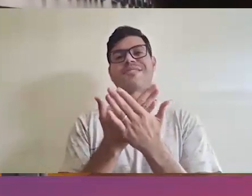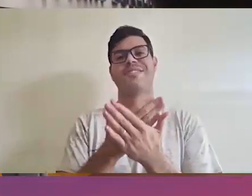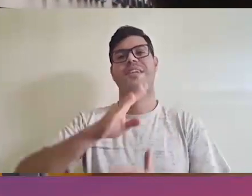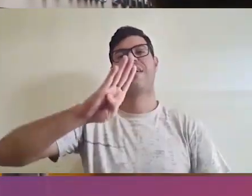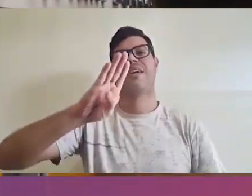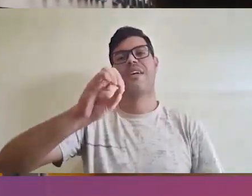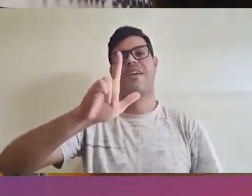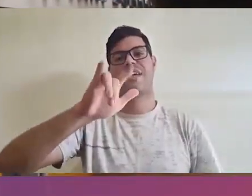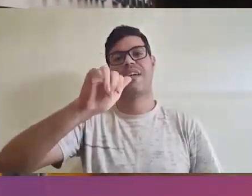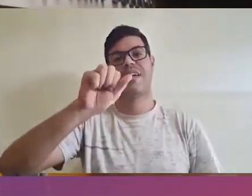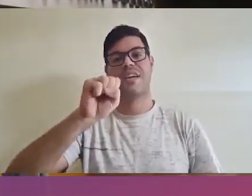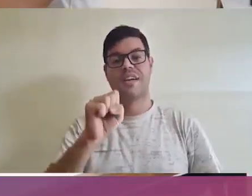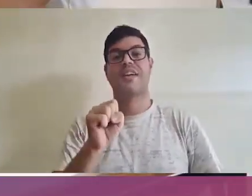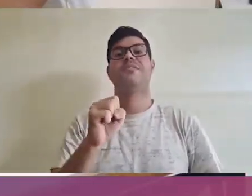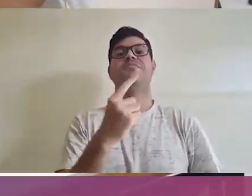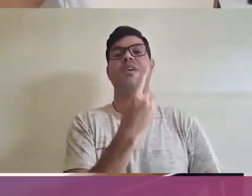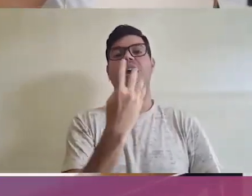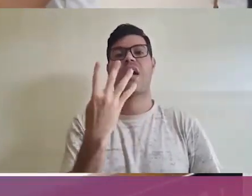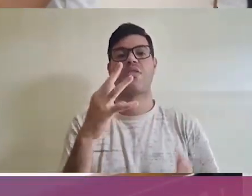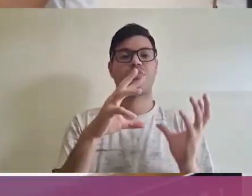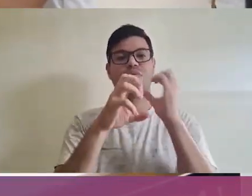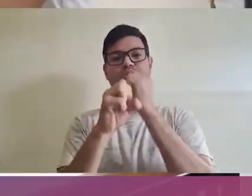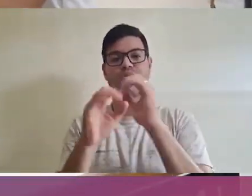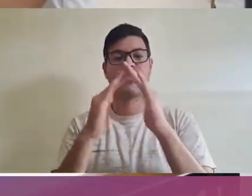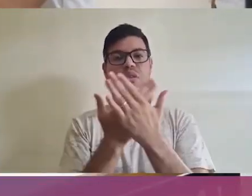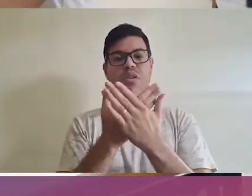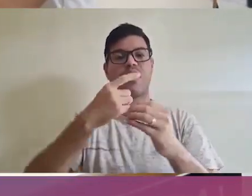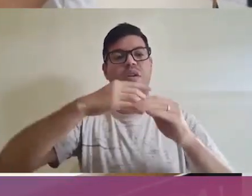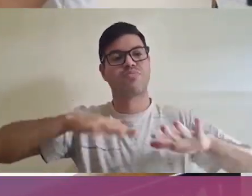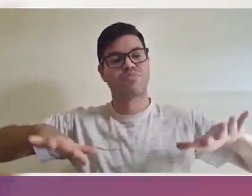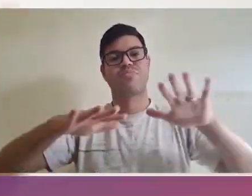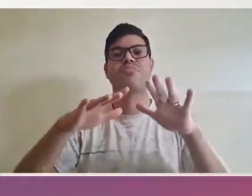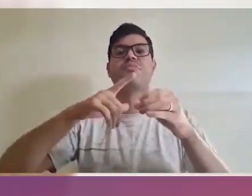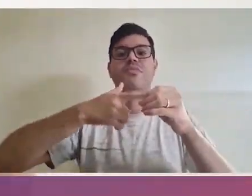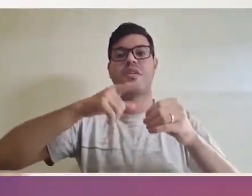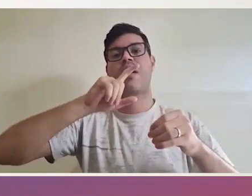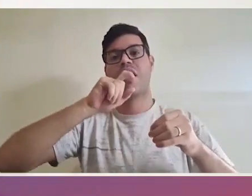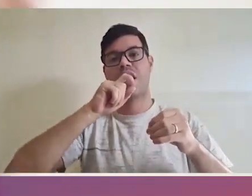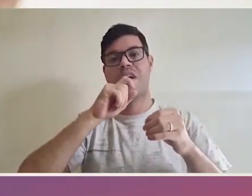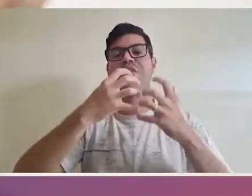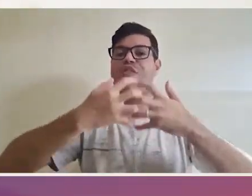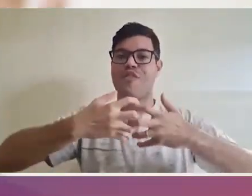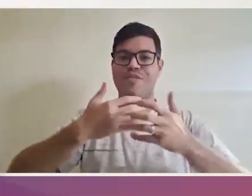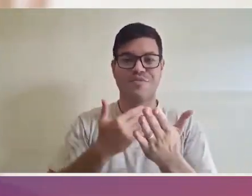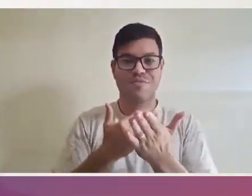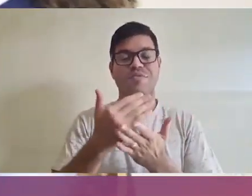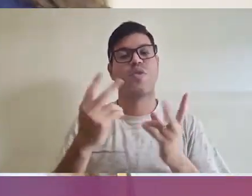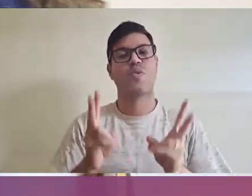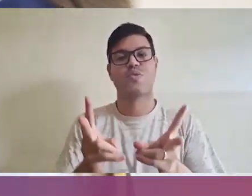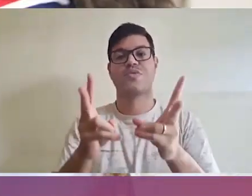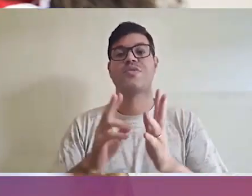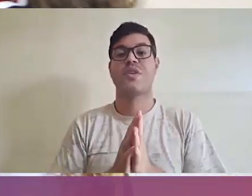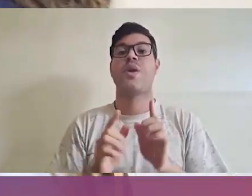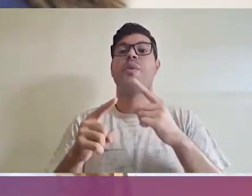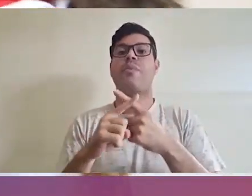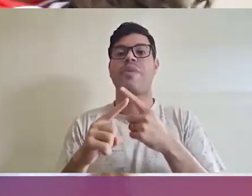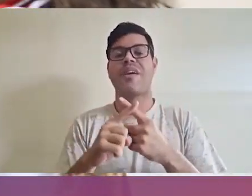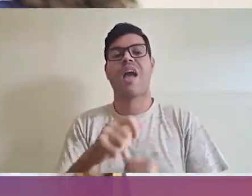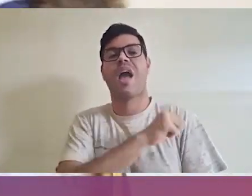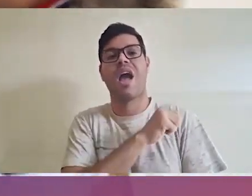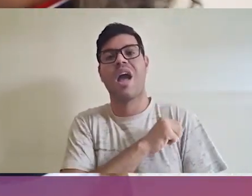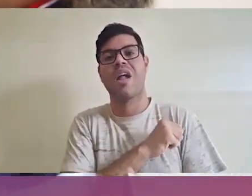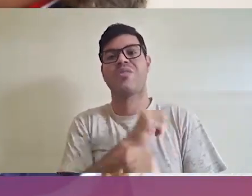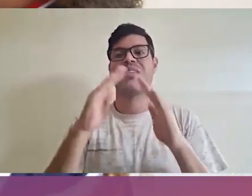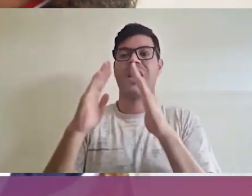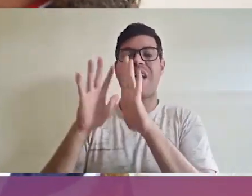A EMEI Carlos Giovanni Bolles é uma das 14 escolas municipais que está funcionando em janeiro para atender alunos que não